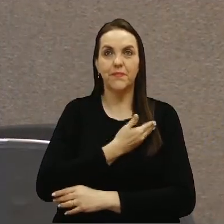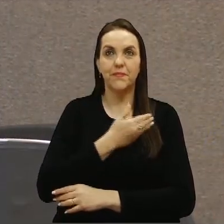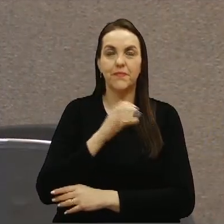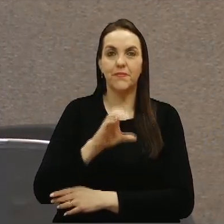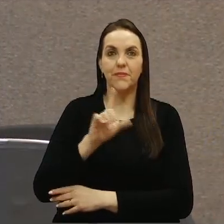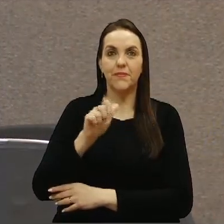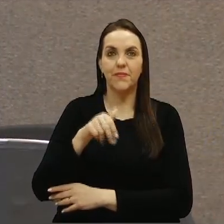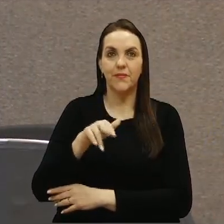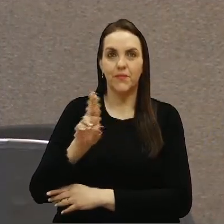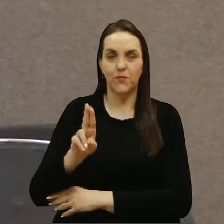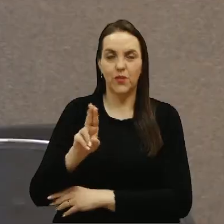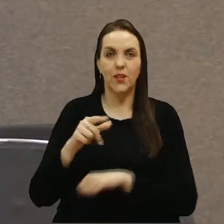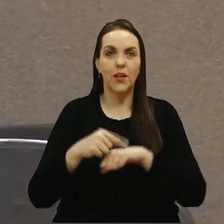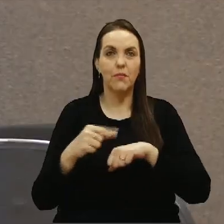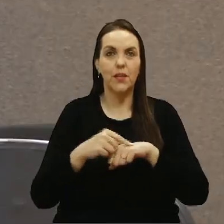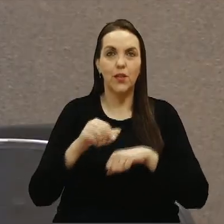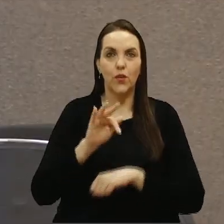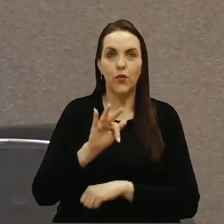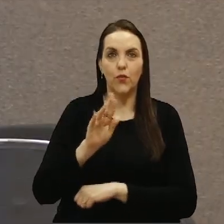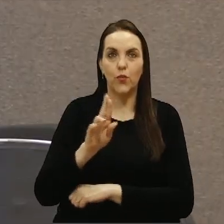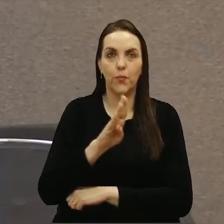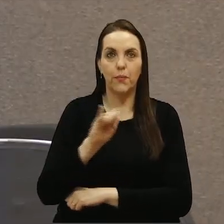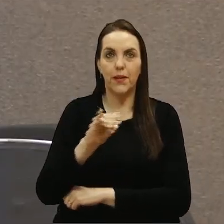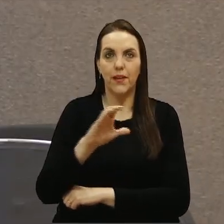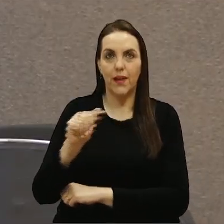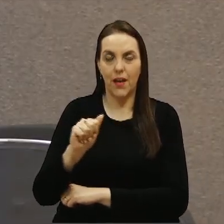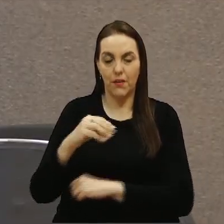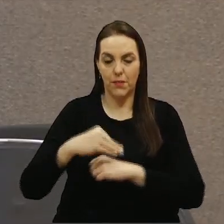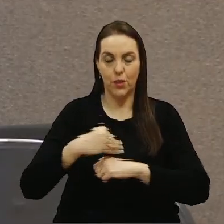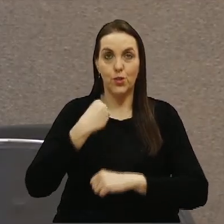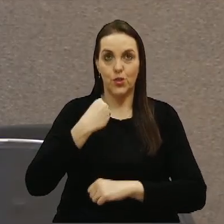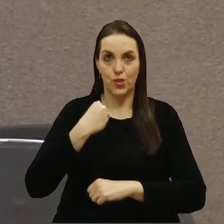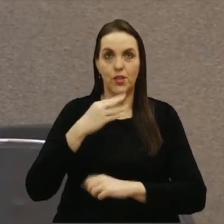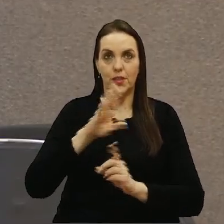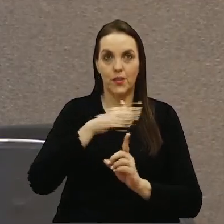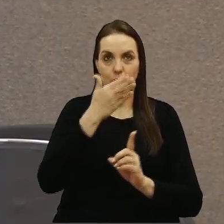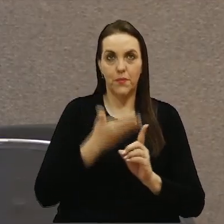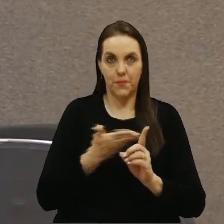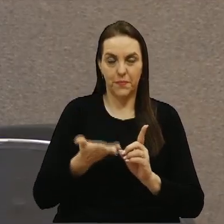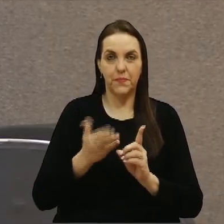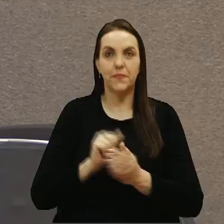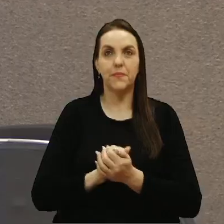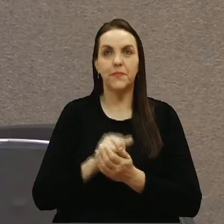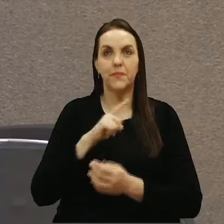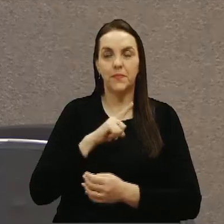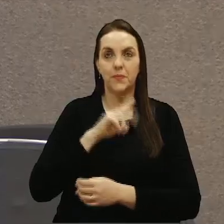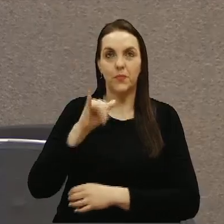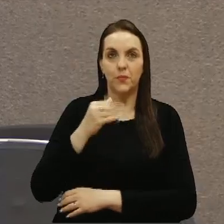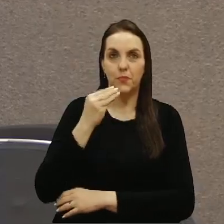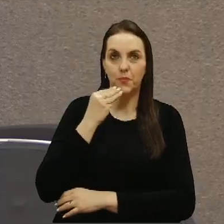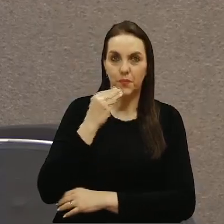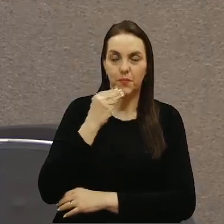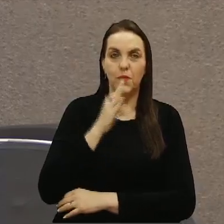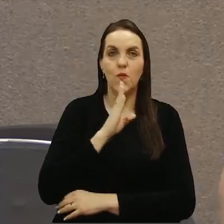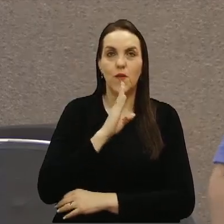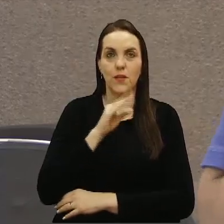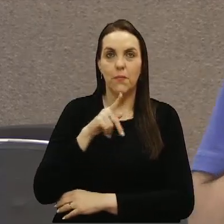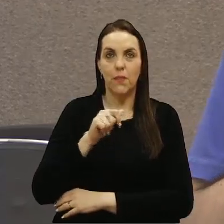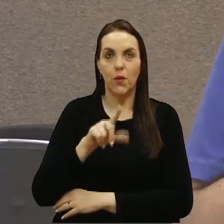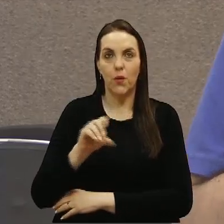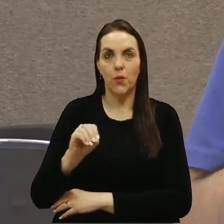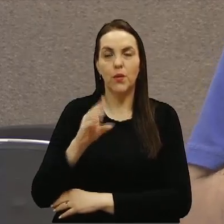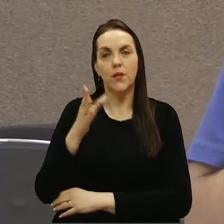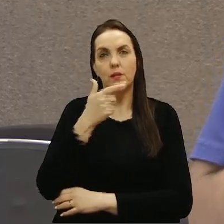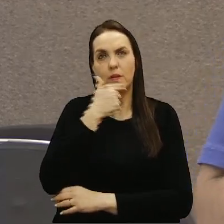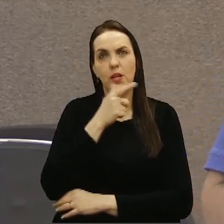como Fubica. Foi ele que me sugeriu, então, para fazer essa homenagem, né, e eu tive a oportunidade de conhecer o Paulo Ricardo Dani, que eu acho que o